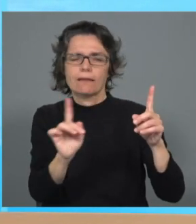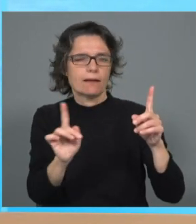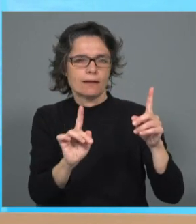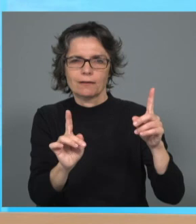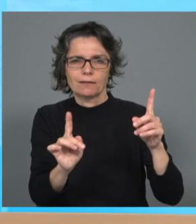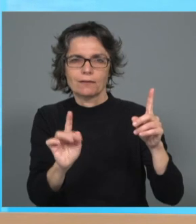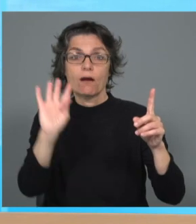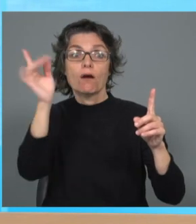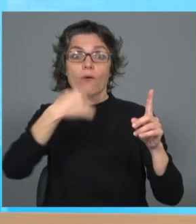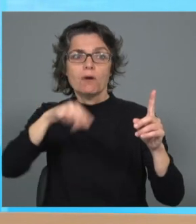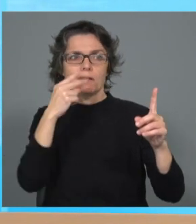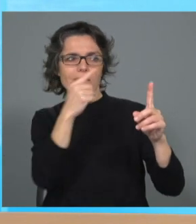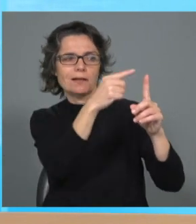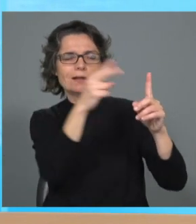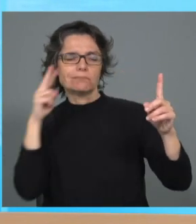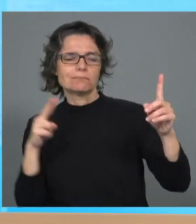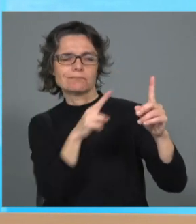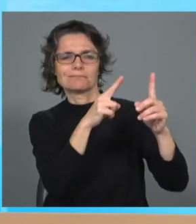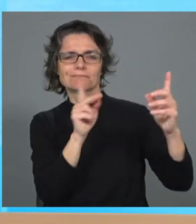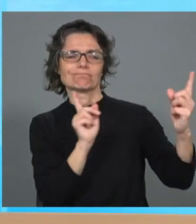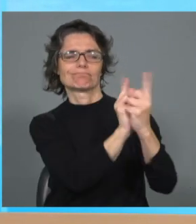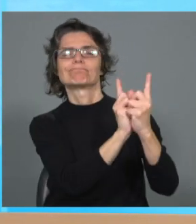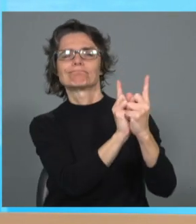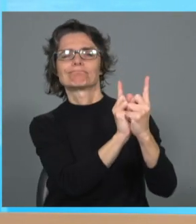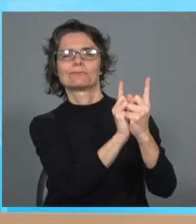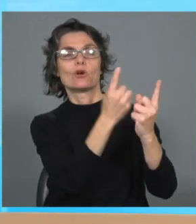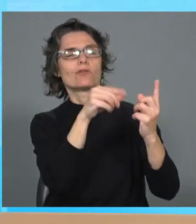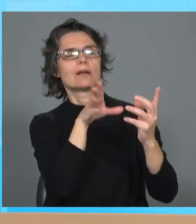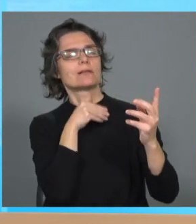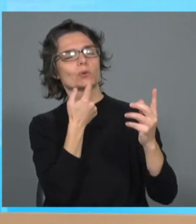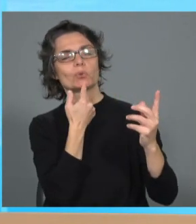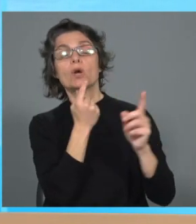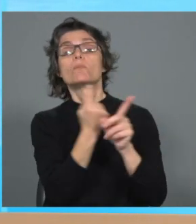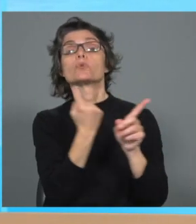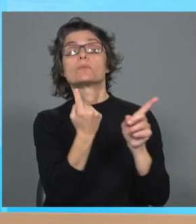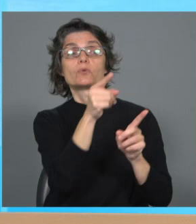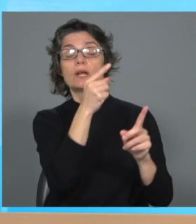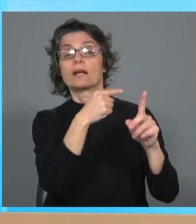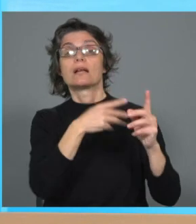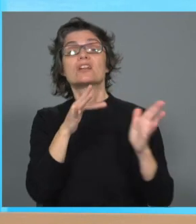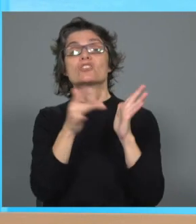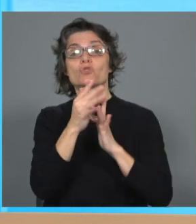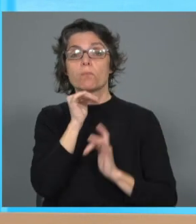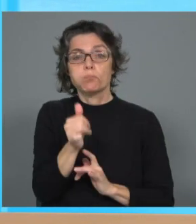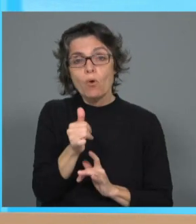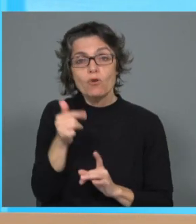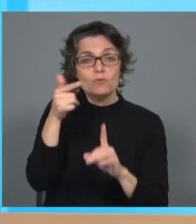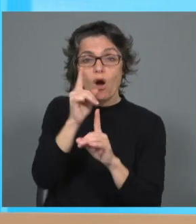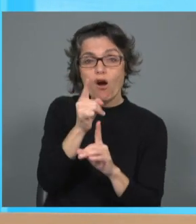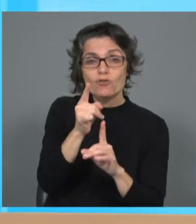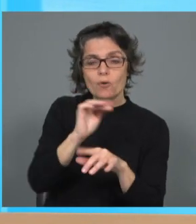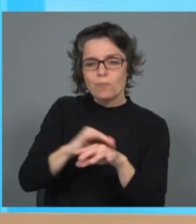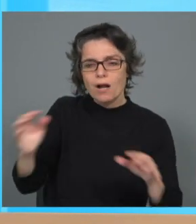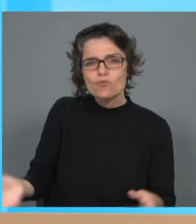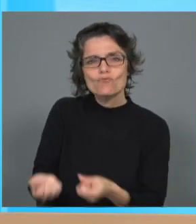quando na cruz fazemos encontro, aceitamos tudo isso, até porque Jesus morre por nós, mas não nos garantiu que a nossa vida vai